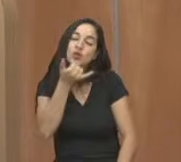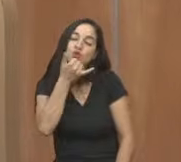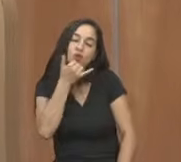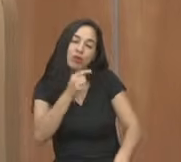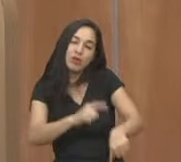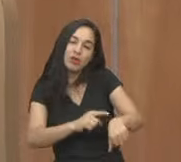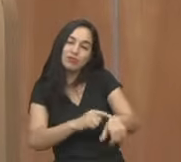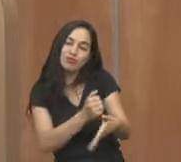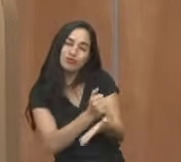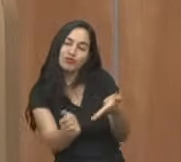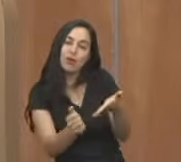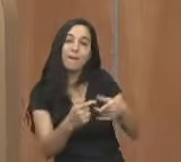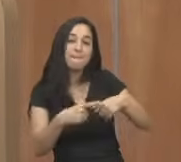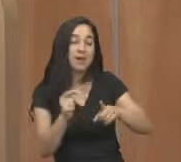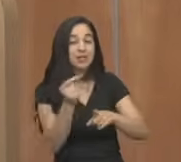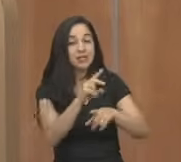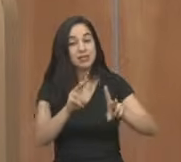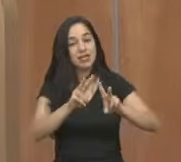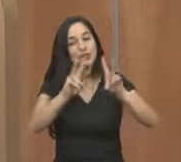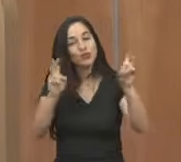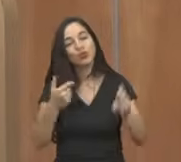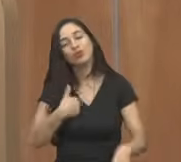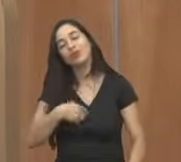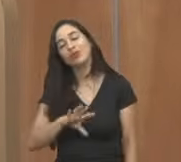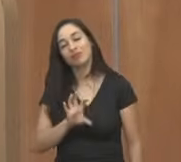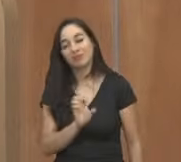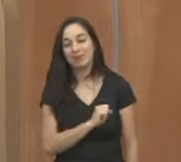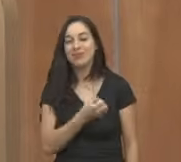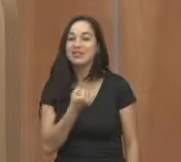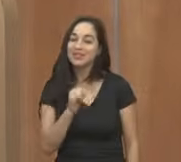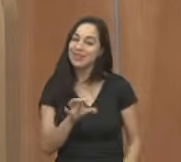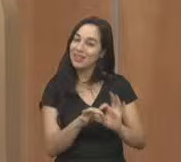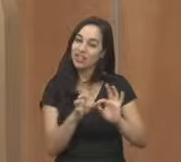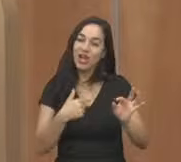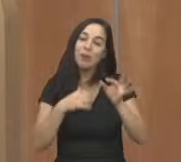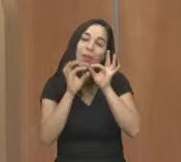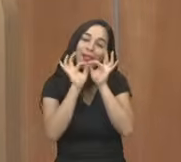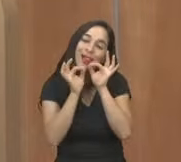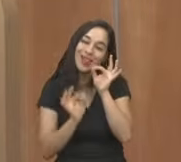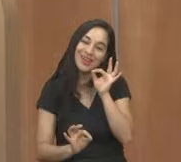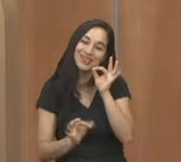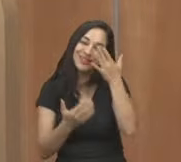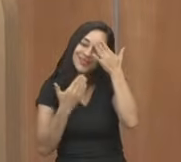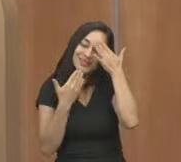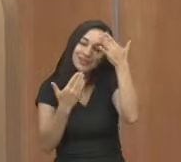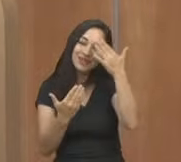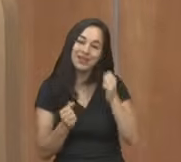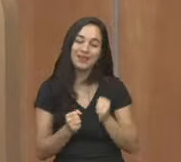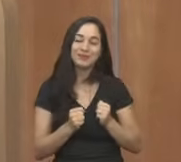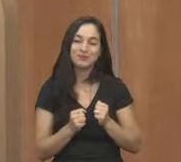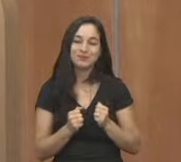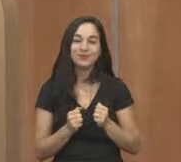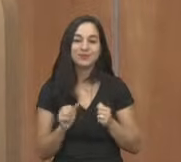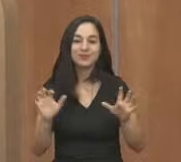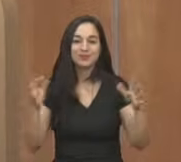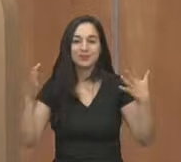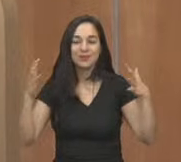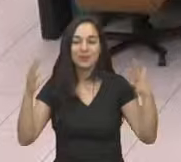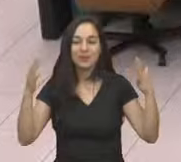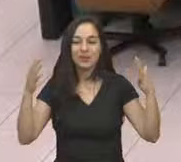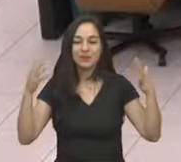tempo, mas esse assunto aí eu sou apaixonado por isso, se deixar eu fico falando aqui o dia inteiro. Muito obrigado, agradeço.